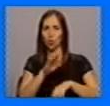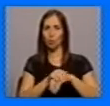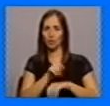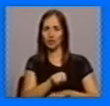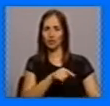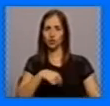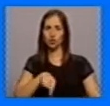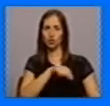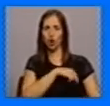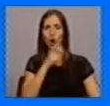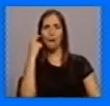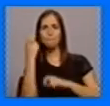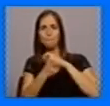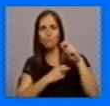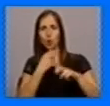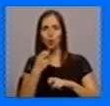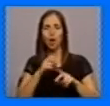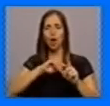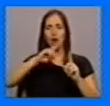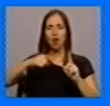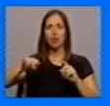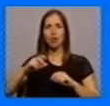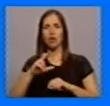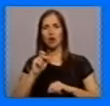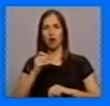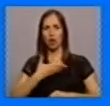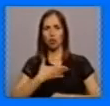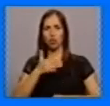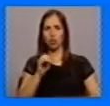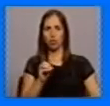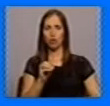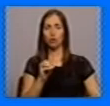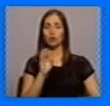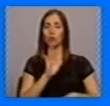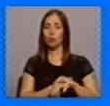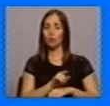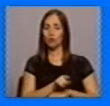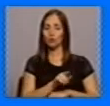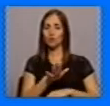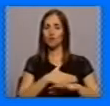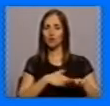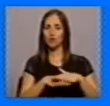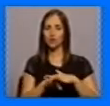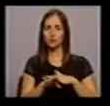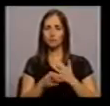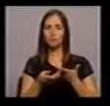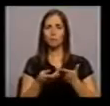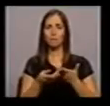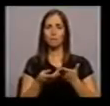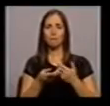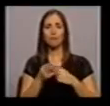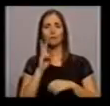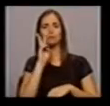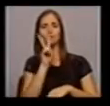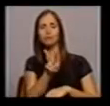procura das ondas de rádio, dos radiotelescópios, para ver o que está lá dentro. E então foi feito, no fundo, o censo desta nuvem